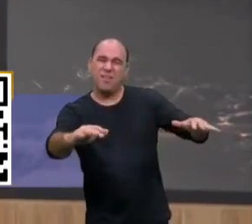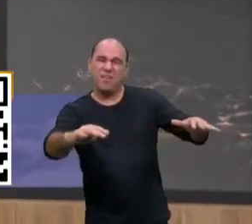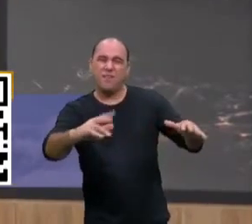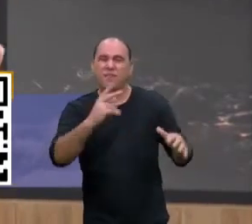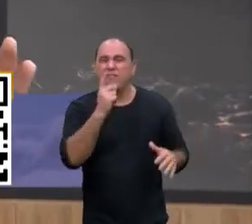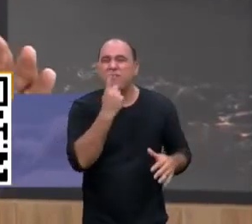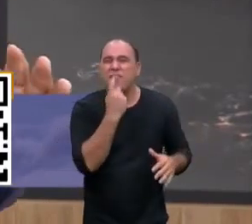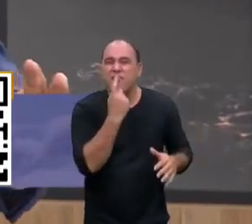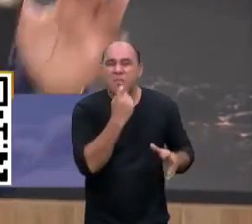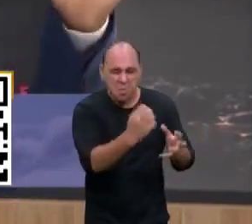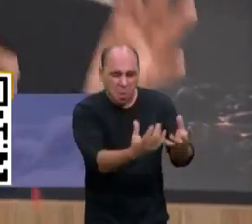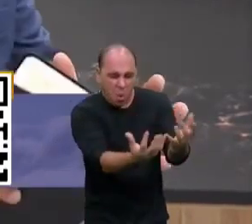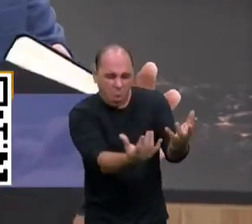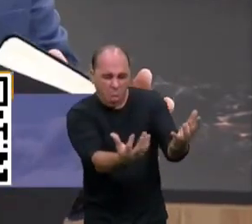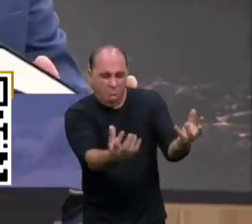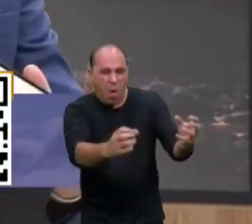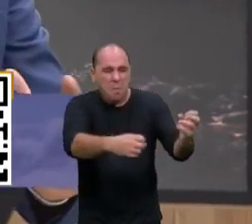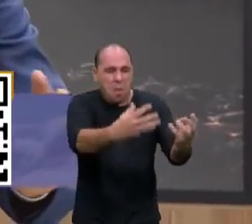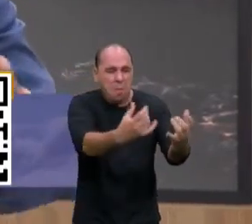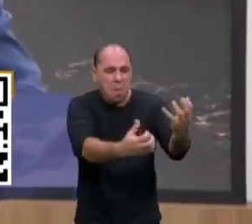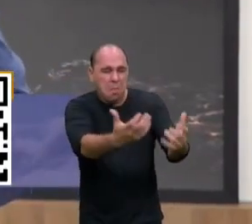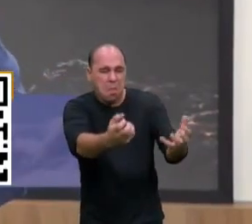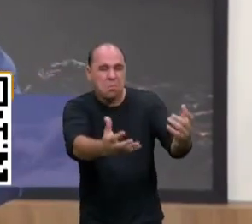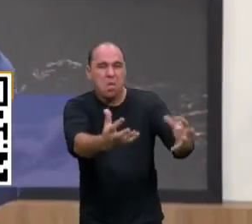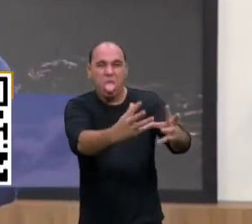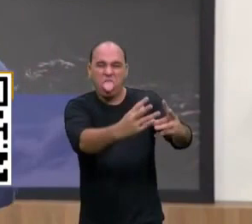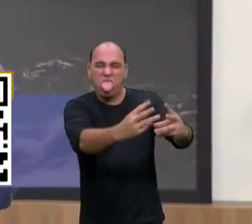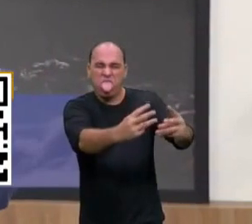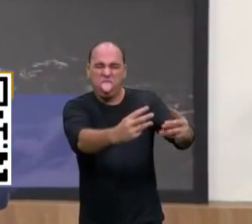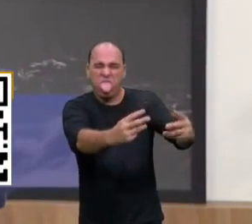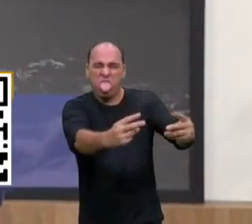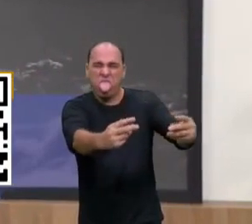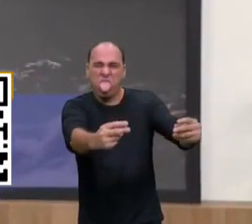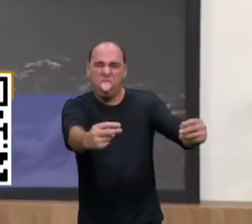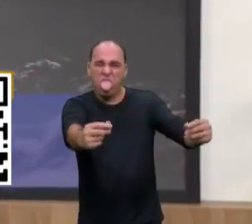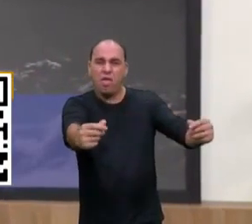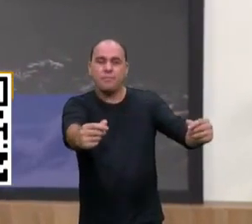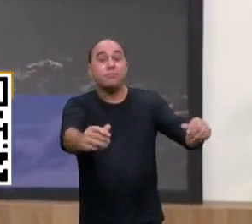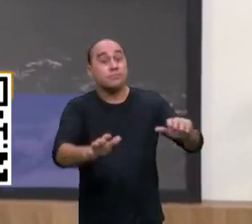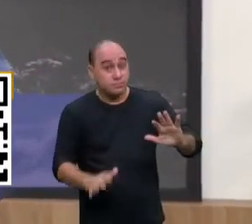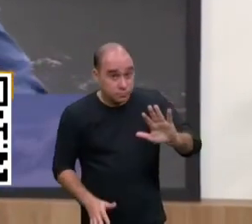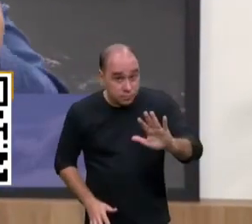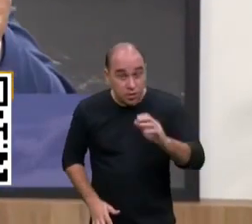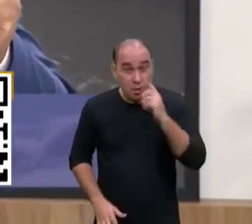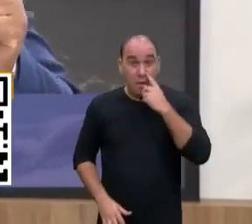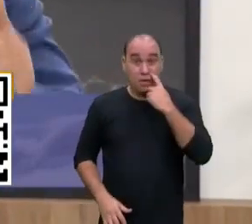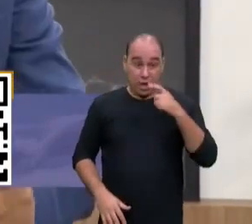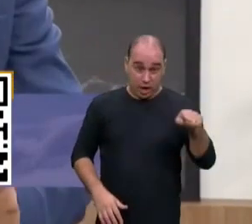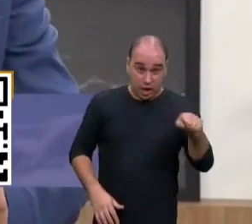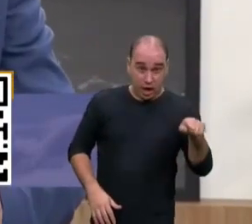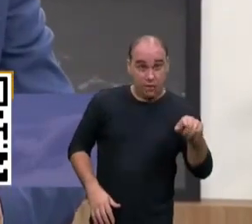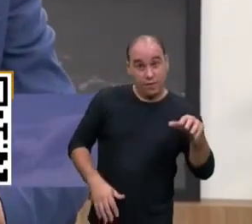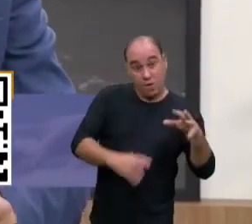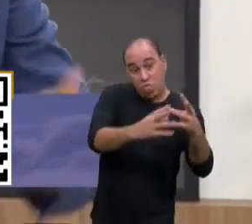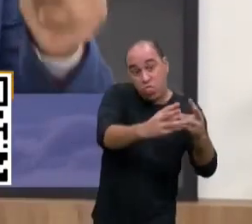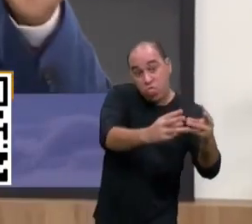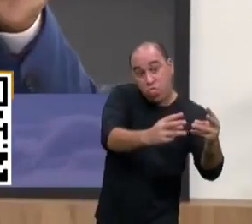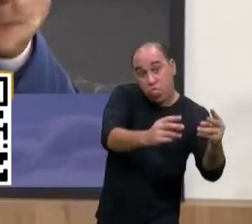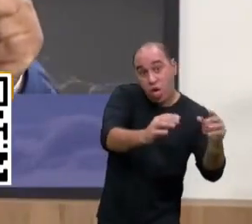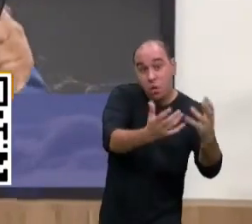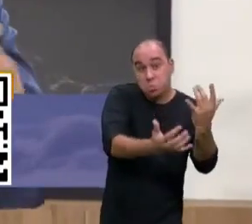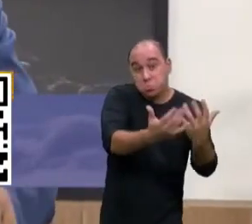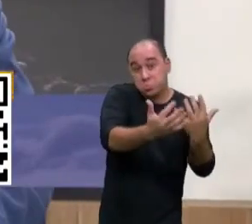outras partes pelas pessoas que rejeitaram a salvação a queimada serão destruídas mas lembre-se as pessoas serão queimadas